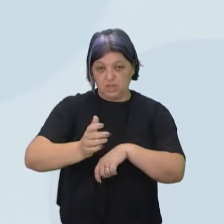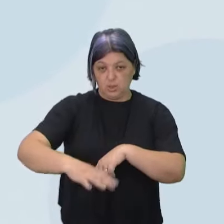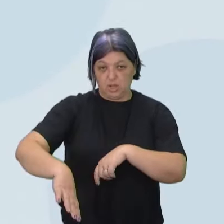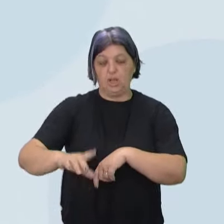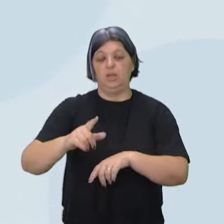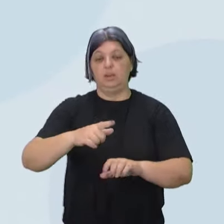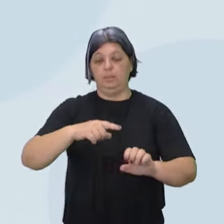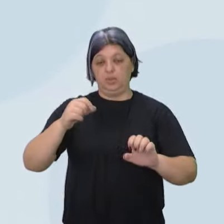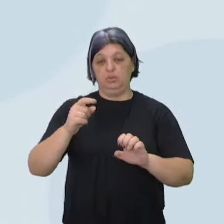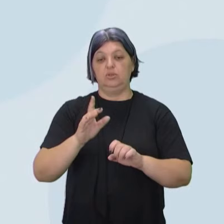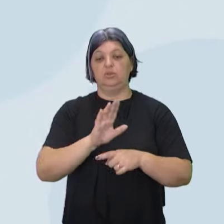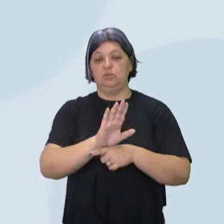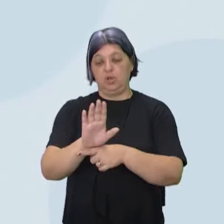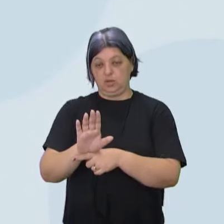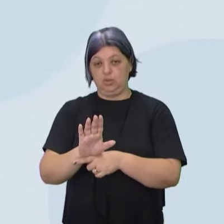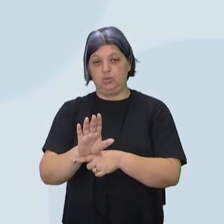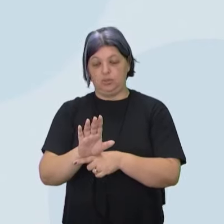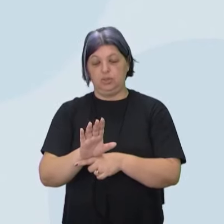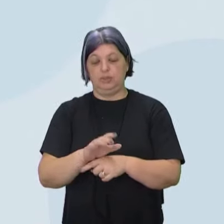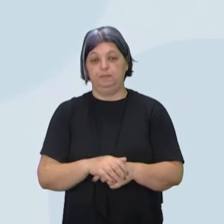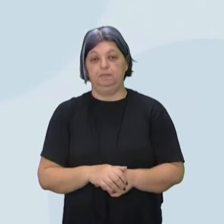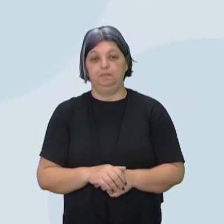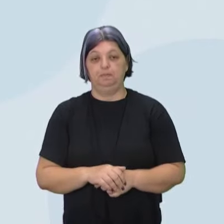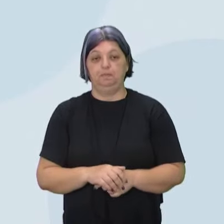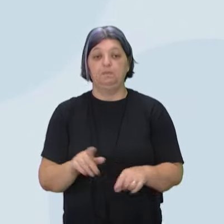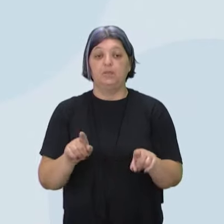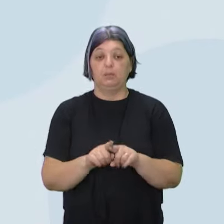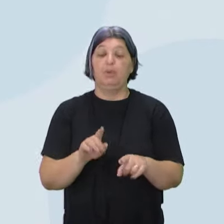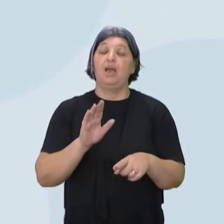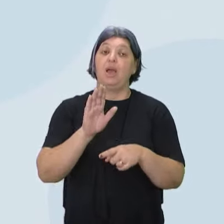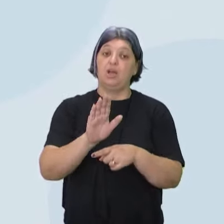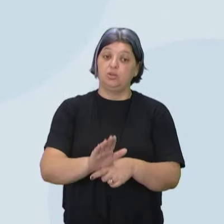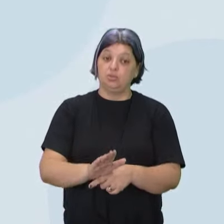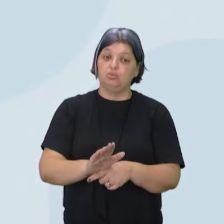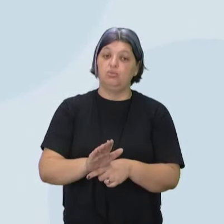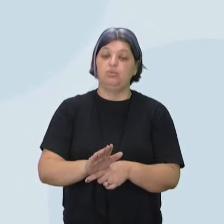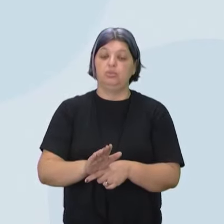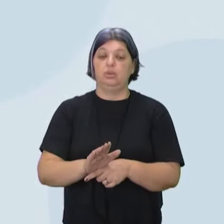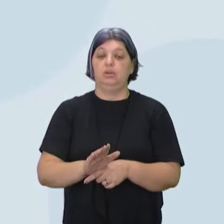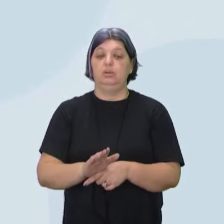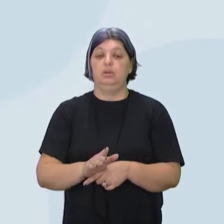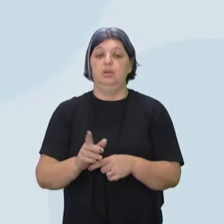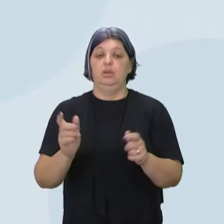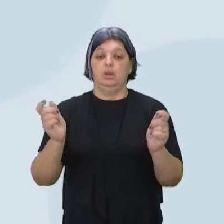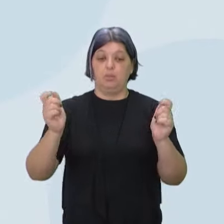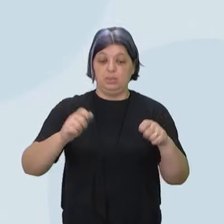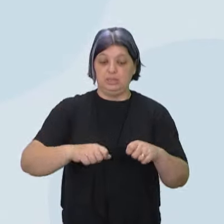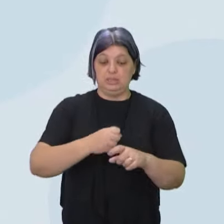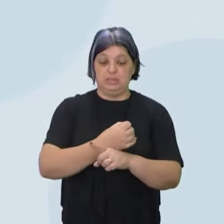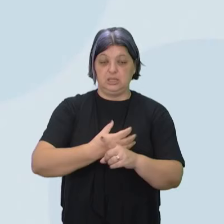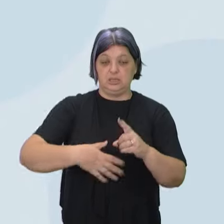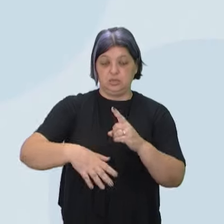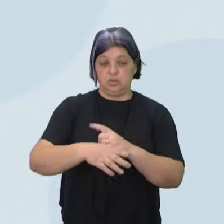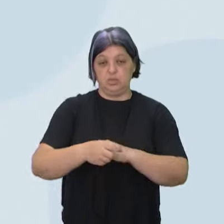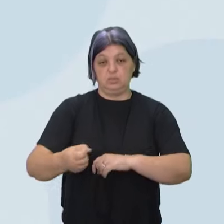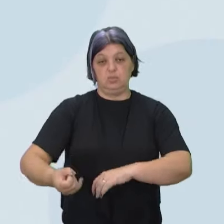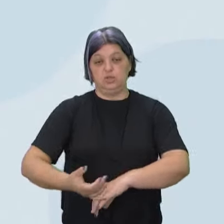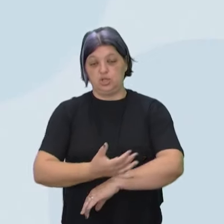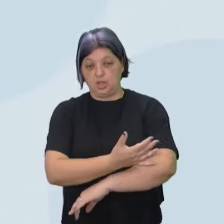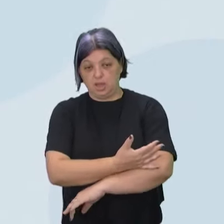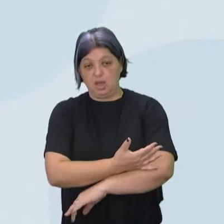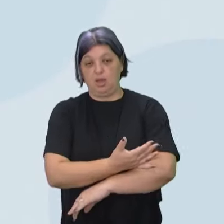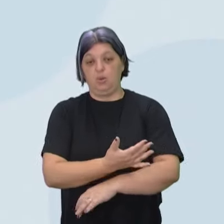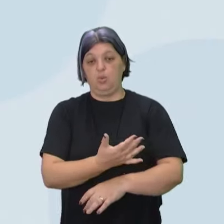ajuda bastante aí nesse sentido, tá bom? Ele ajuda também, claro, a desenvolver as competências socioemocionais, né, como